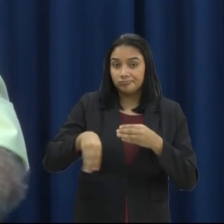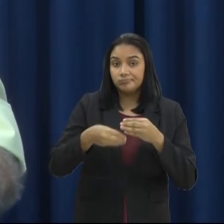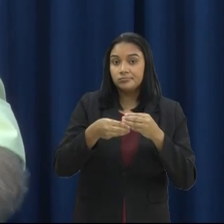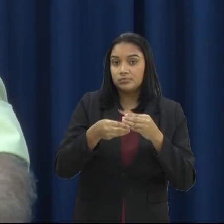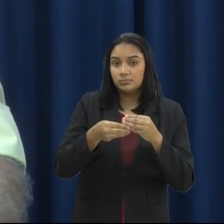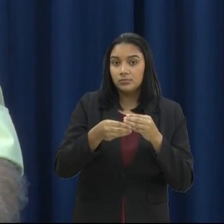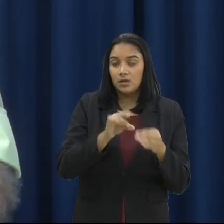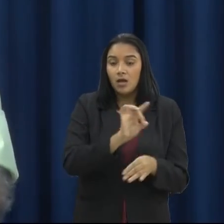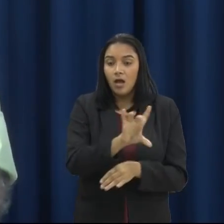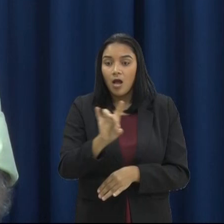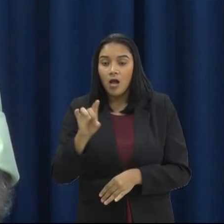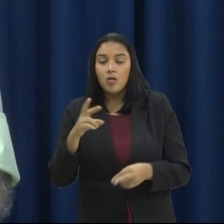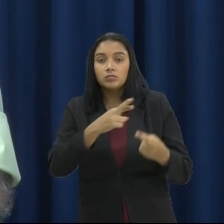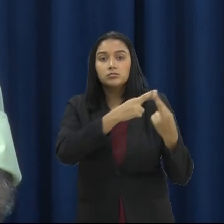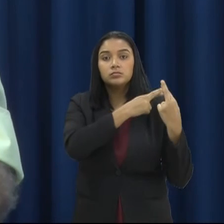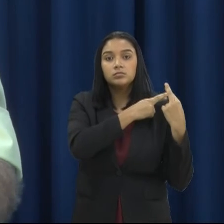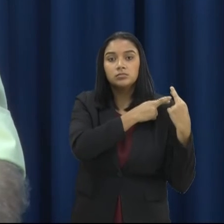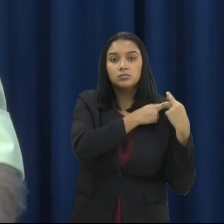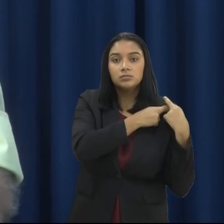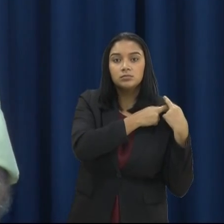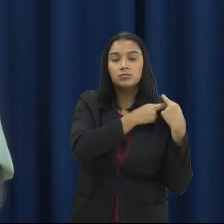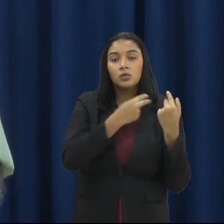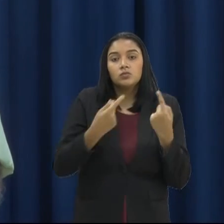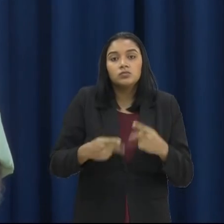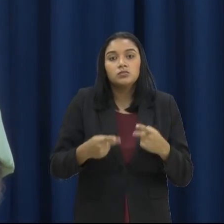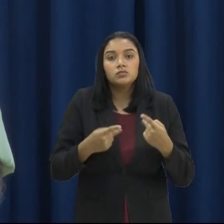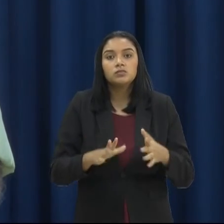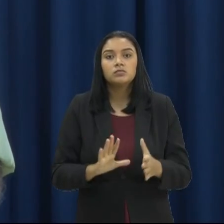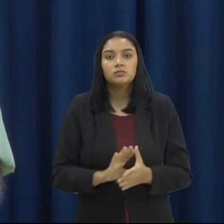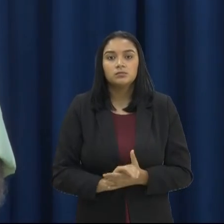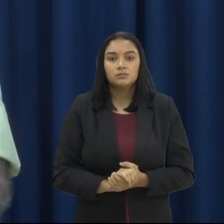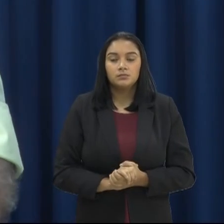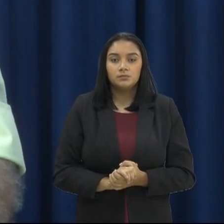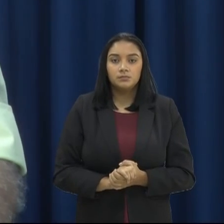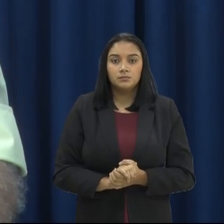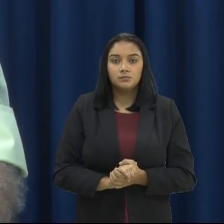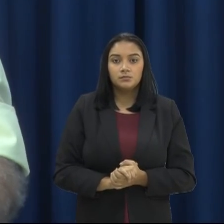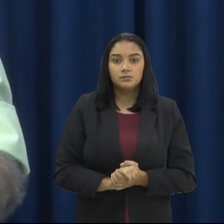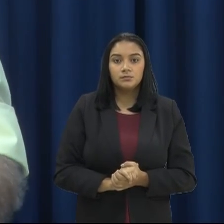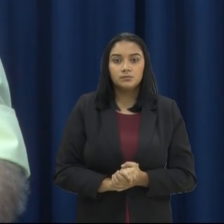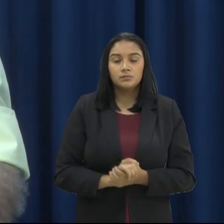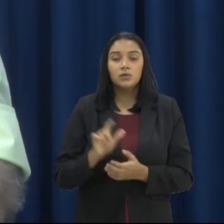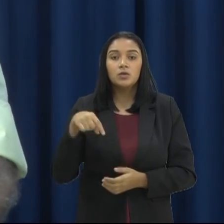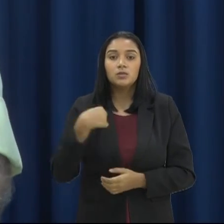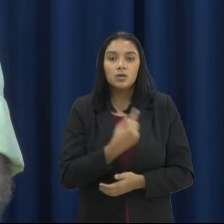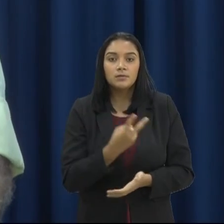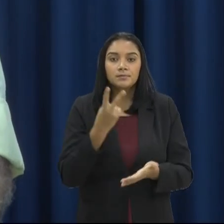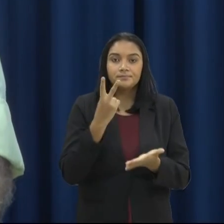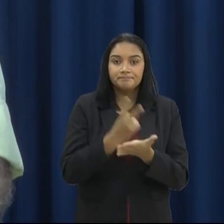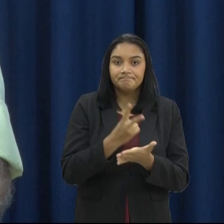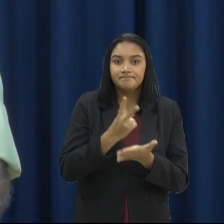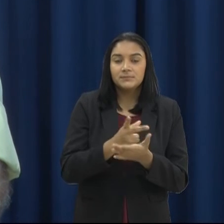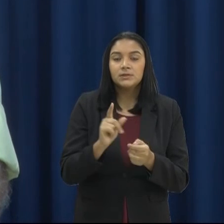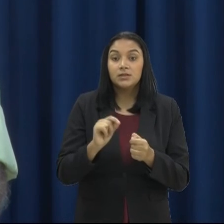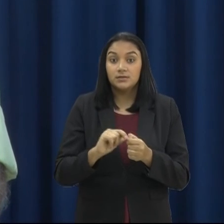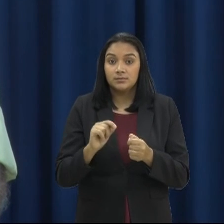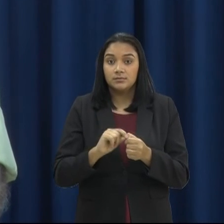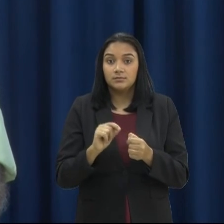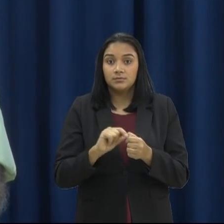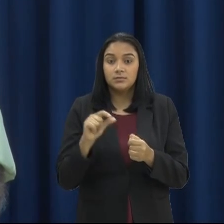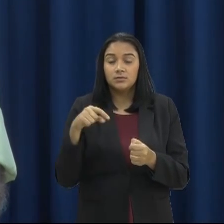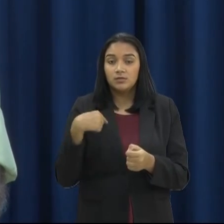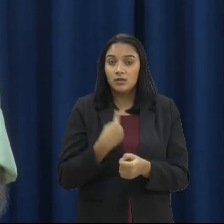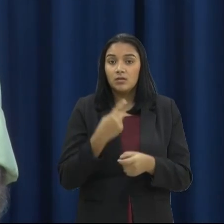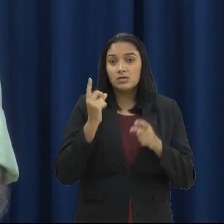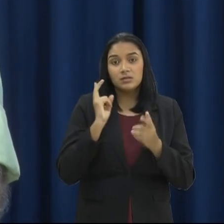um ao seu tempo, cada um ao seu modo. E nós, sempre que fazemos, nós estamos